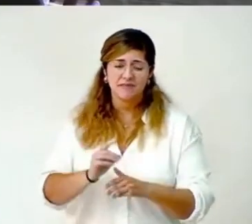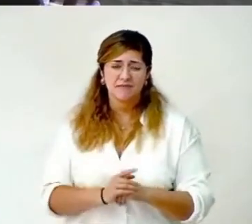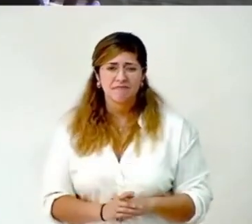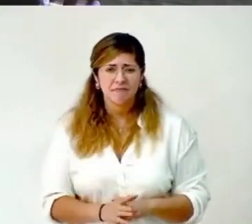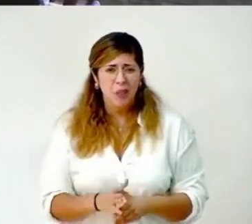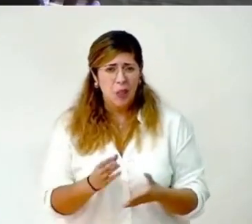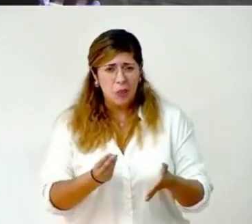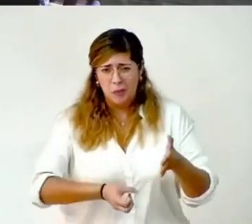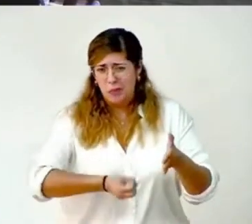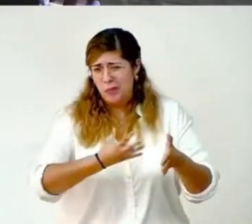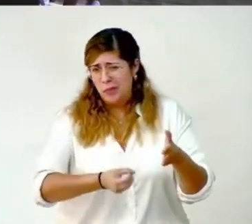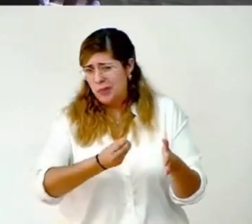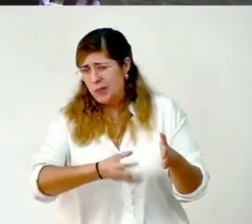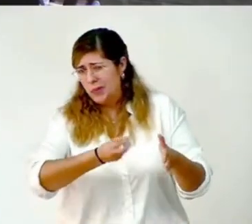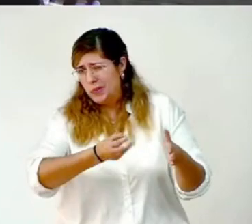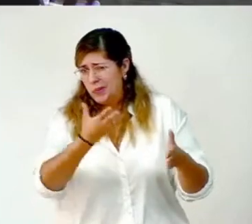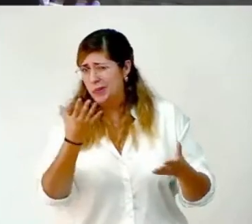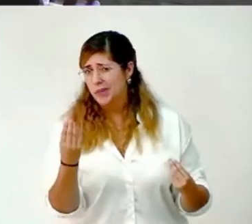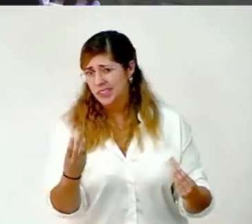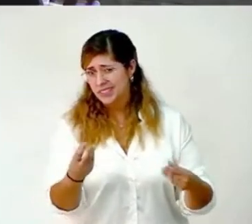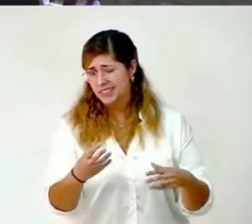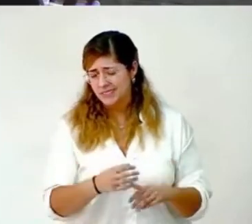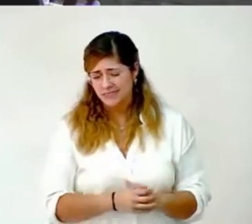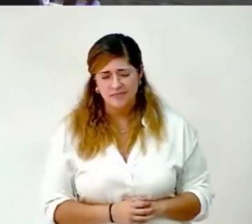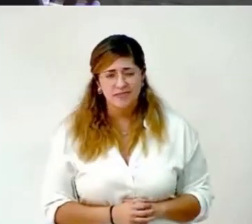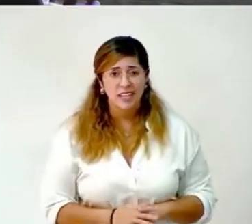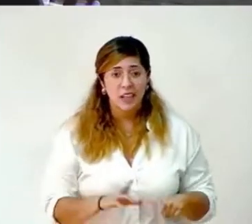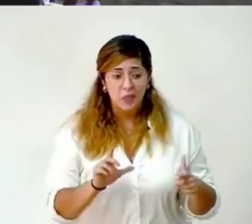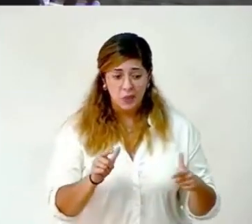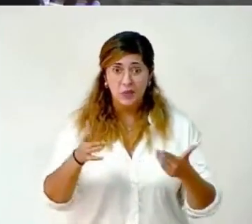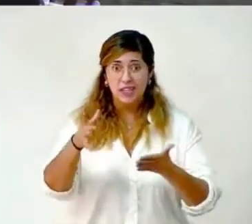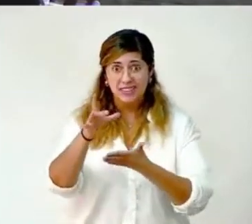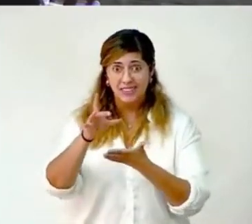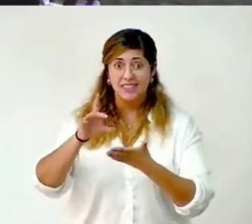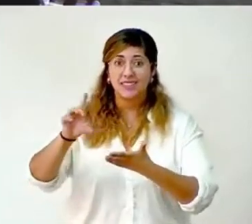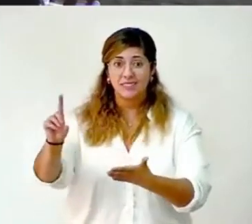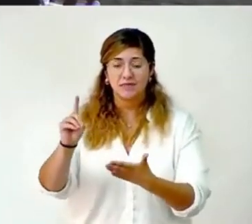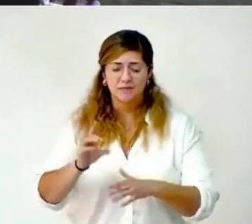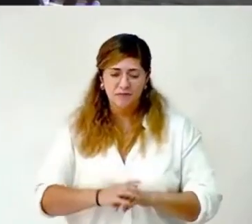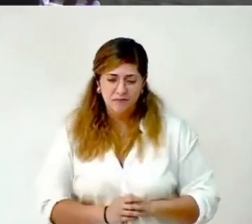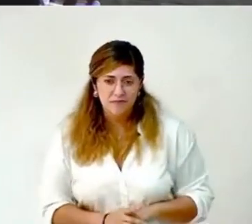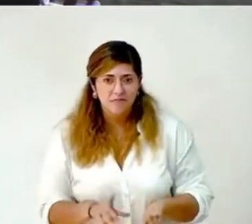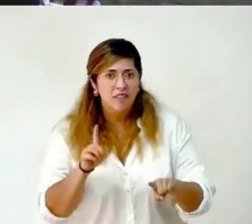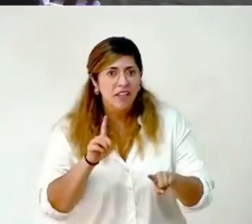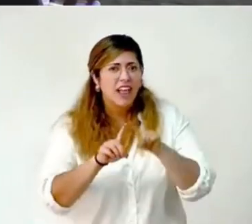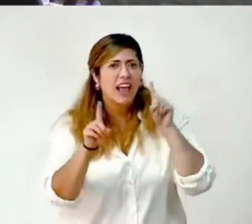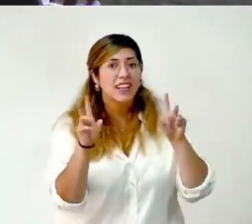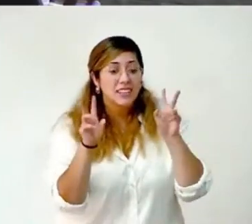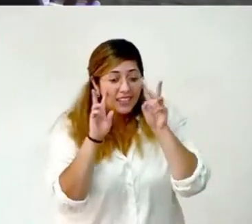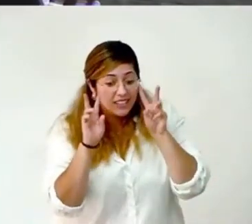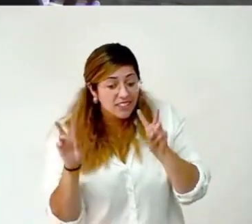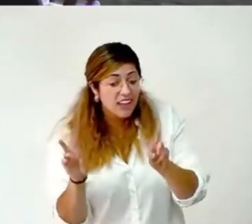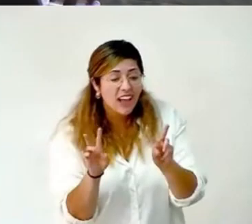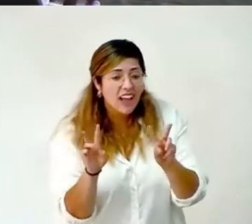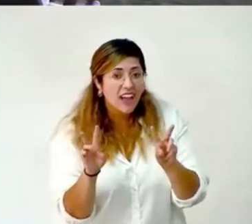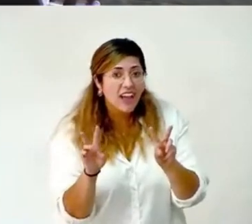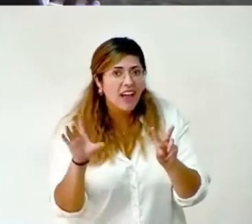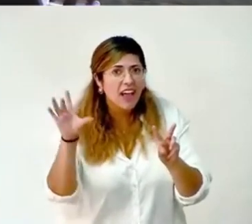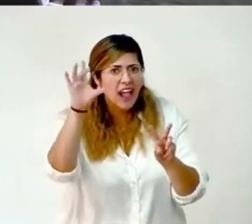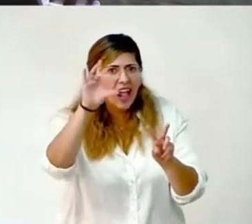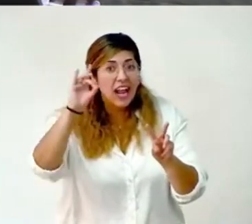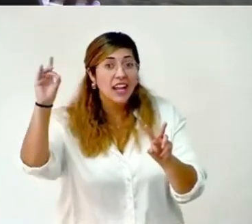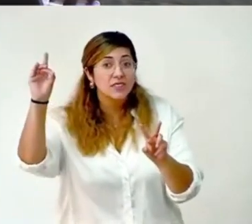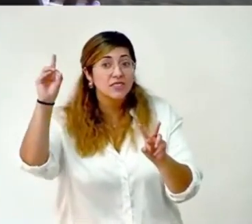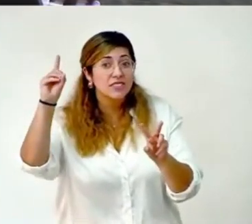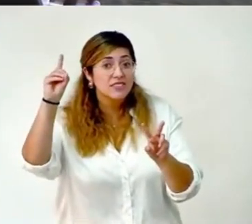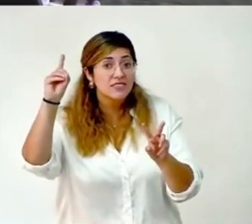Diversas vezes e consecutivamente. Se rebelando contra Deus. Mas o que nós vimos? Um Deus que persegue